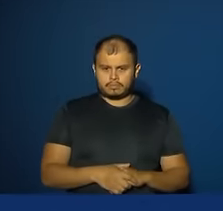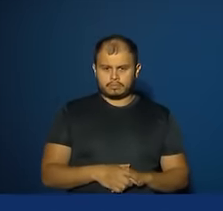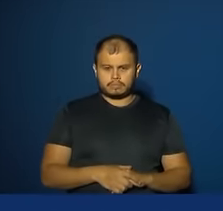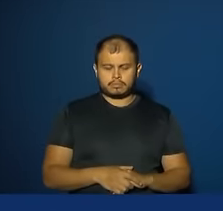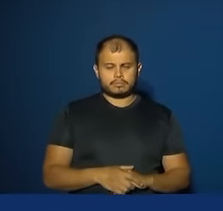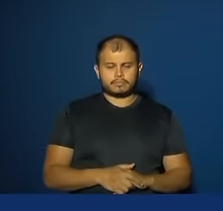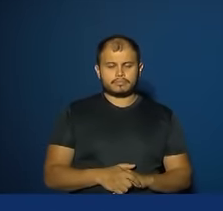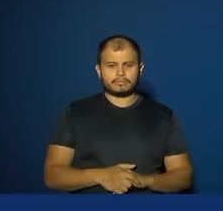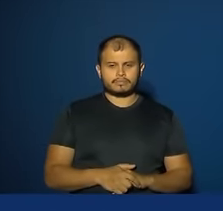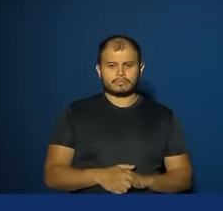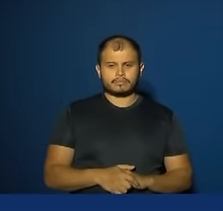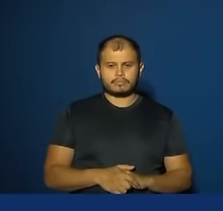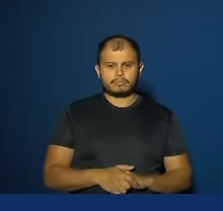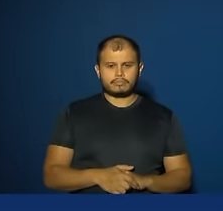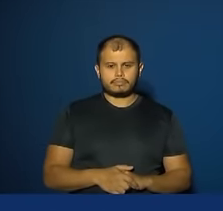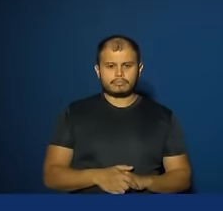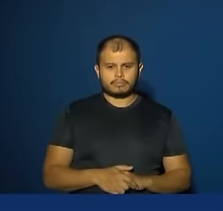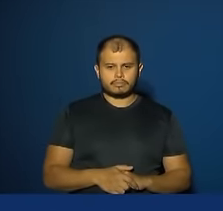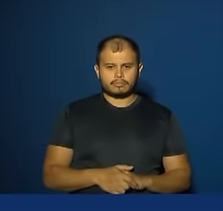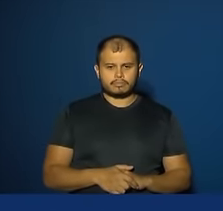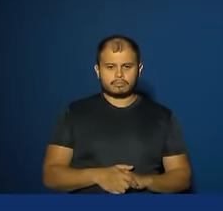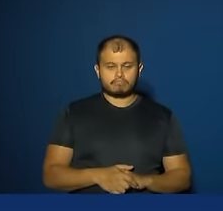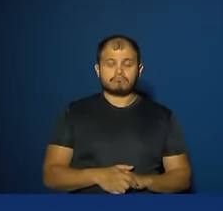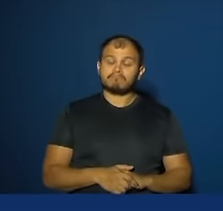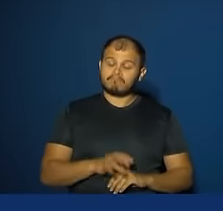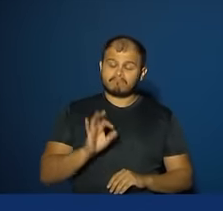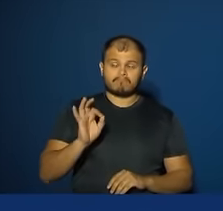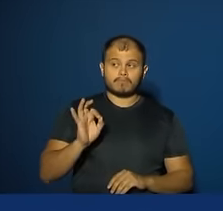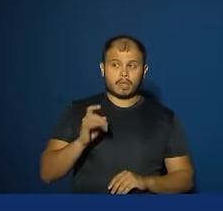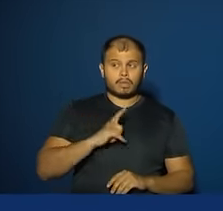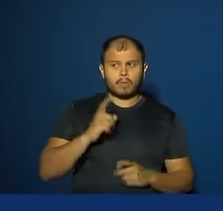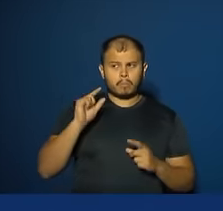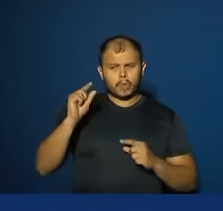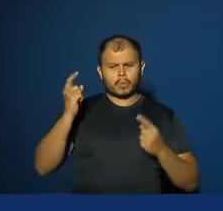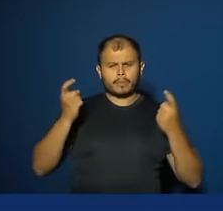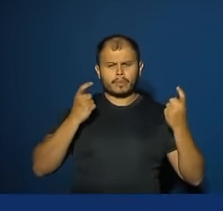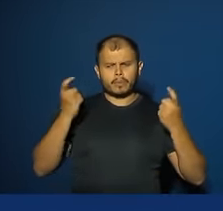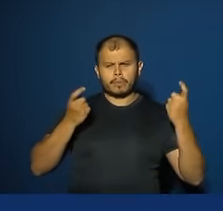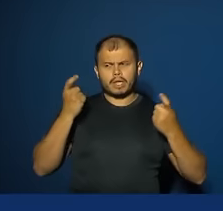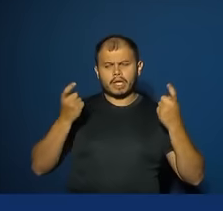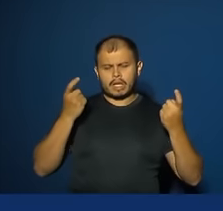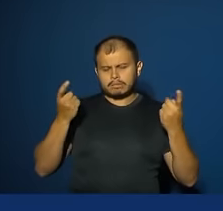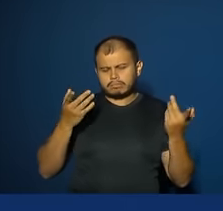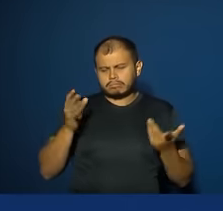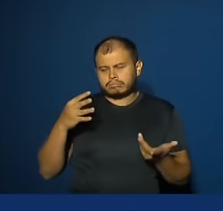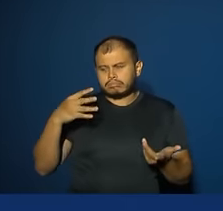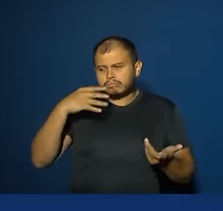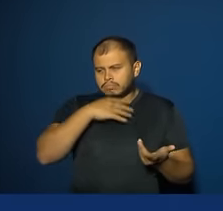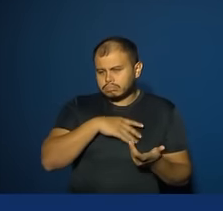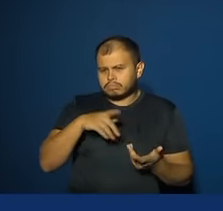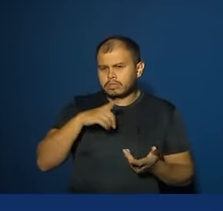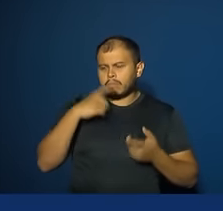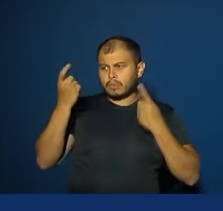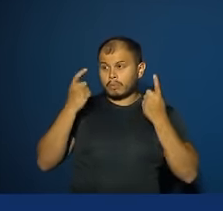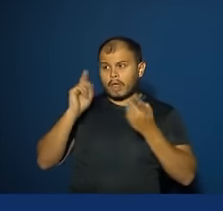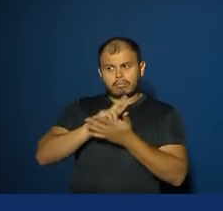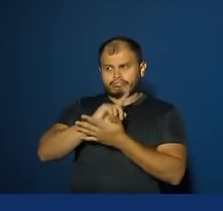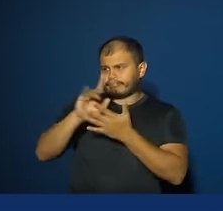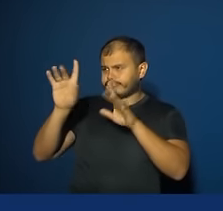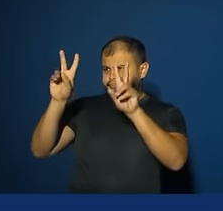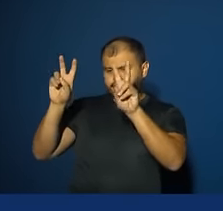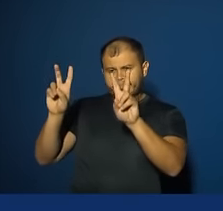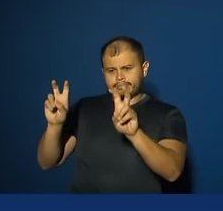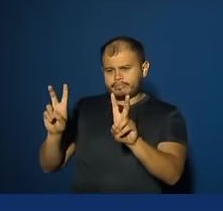claro eh eu tenho preocupação eh e eu tenho preocupação de várias naturezas